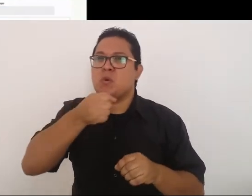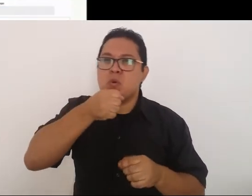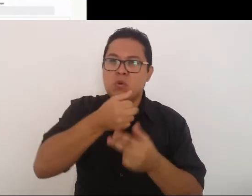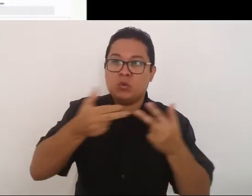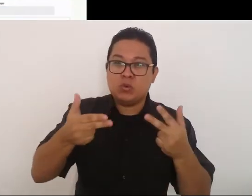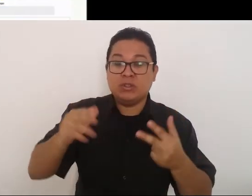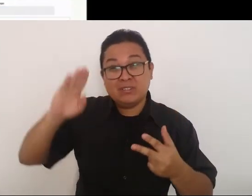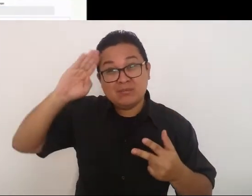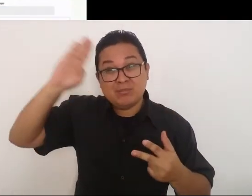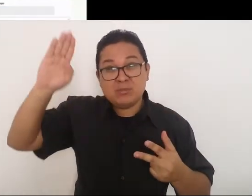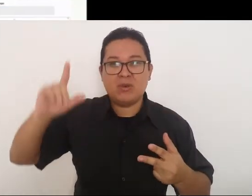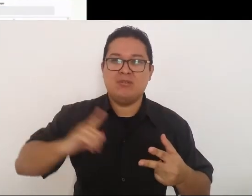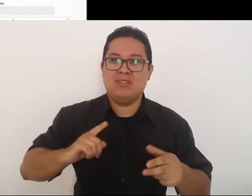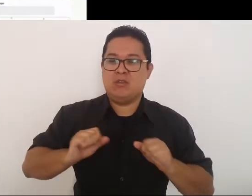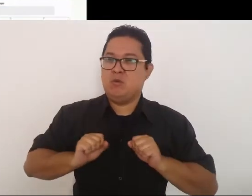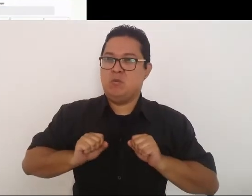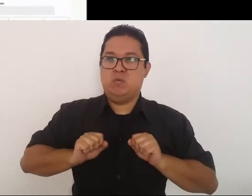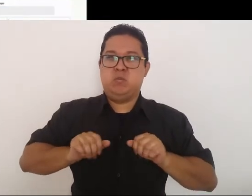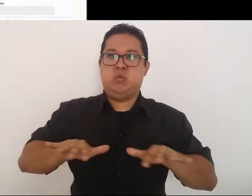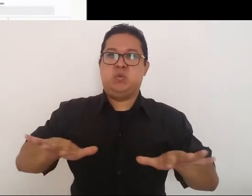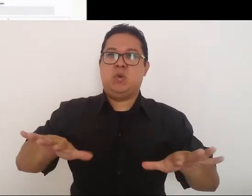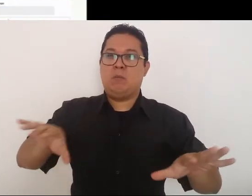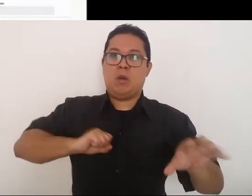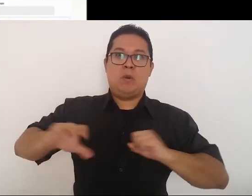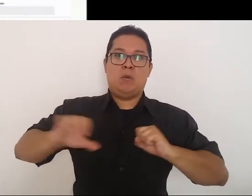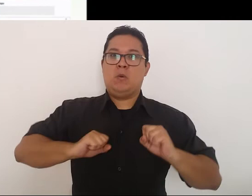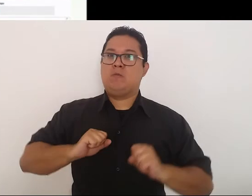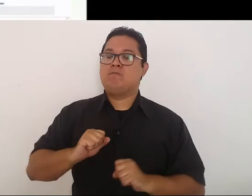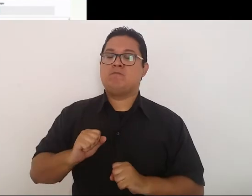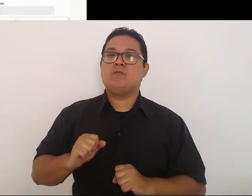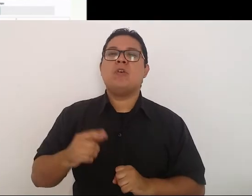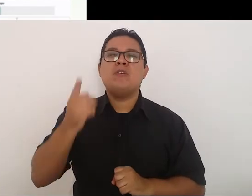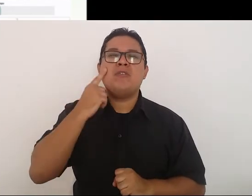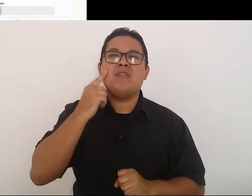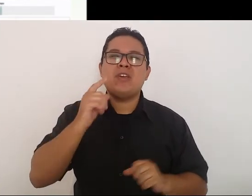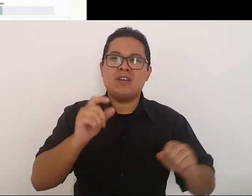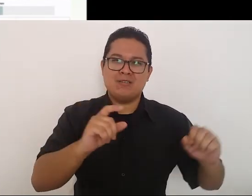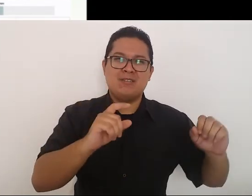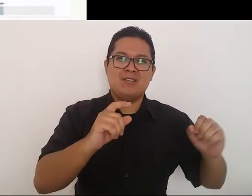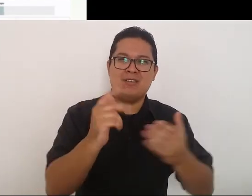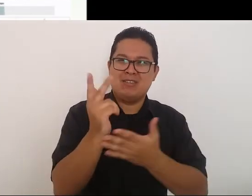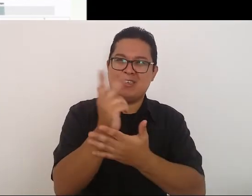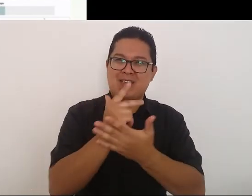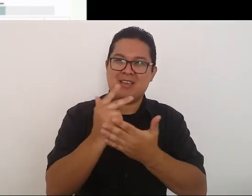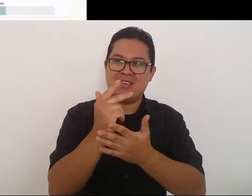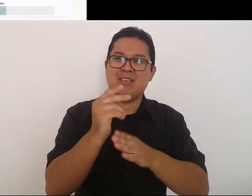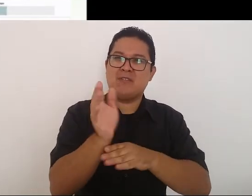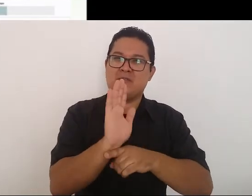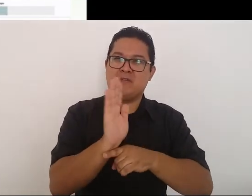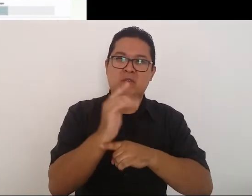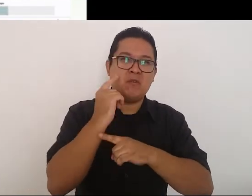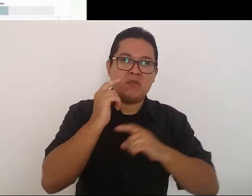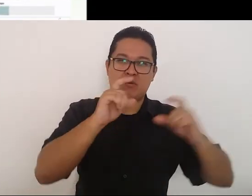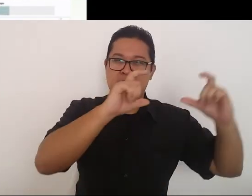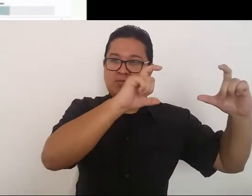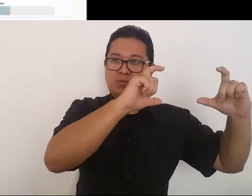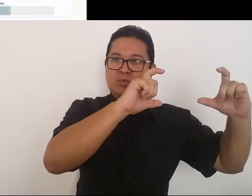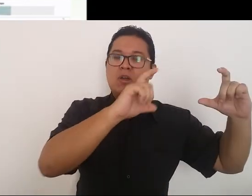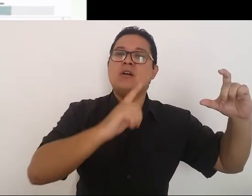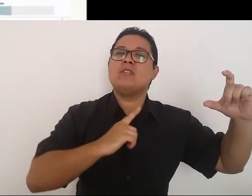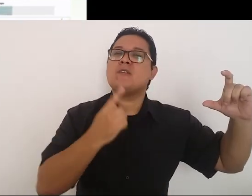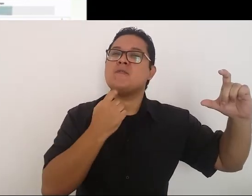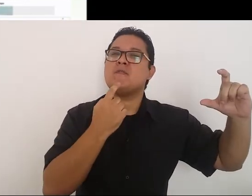olha aqui, ó, olha essa animação. Com as bolinhas todas se mexendo, toda vez que uma bolinha bate uma na outra, ela vai ficando